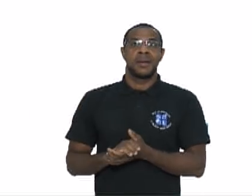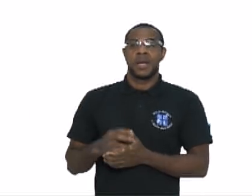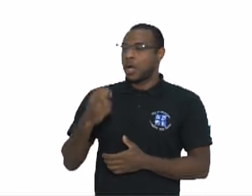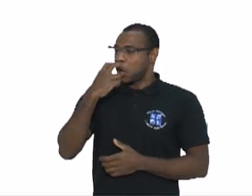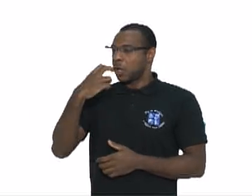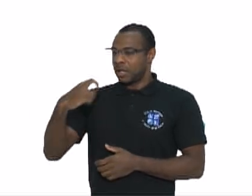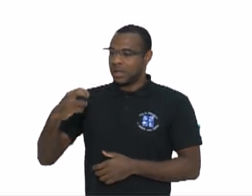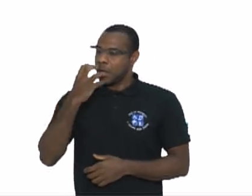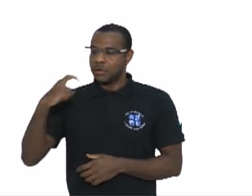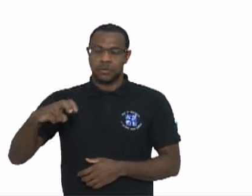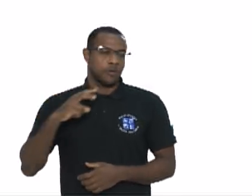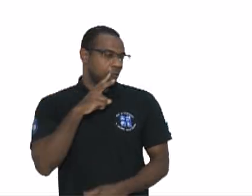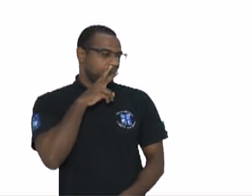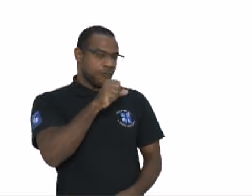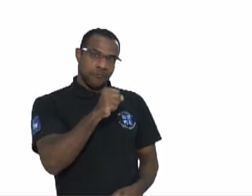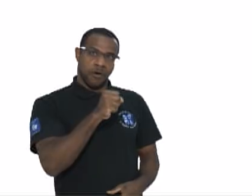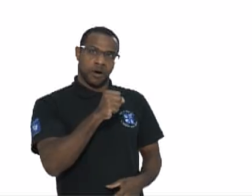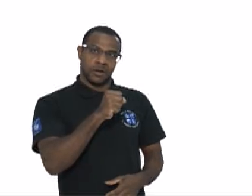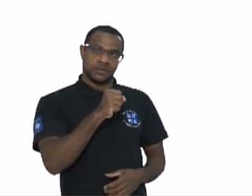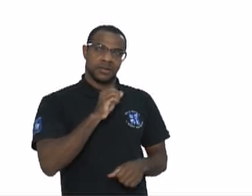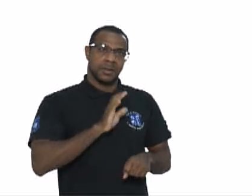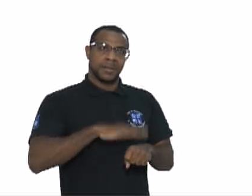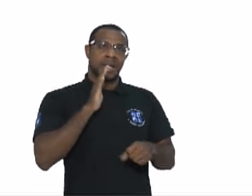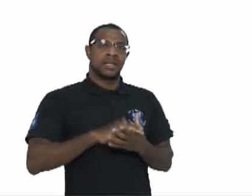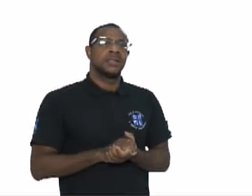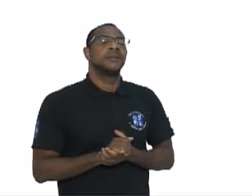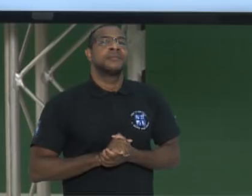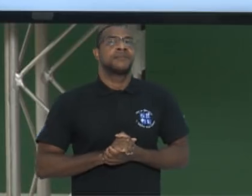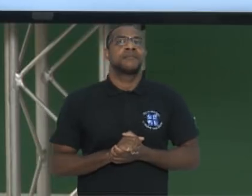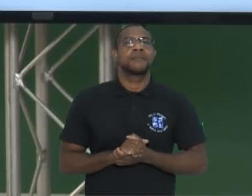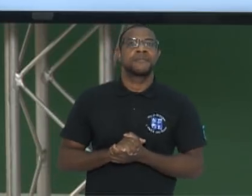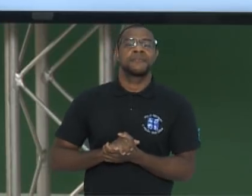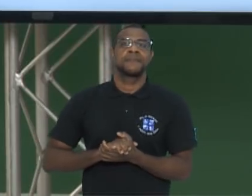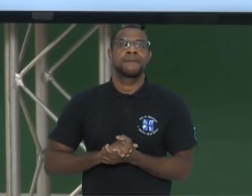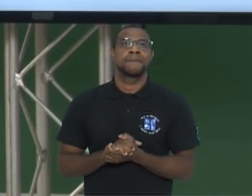ela. Nenhuma só vez olhou para trás.